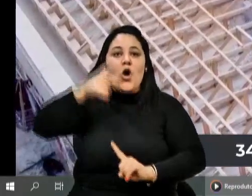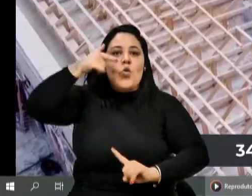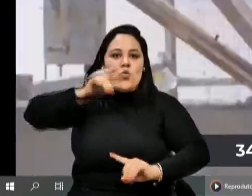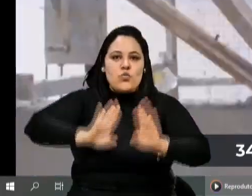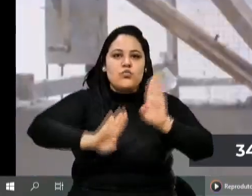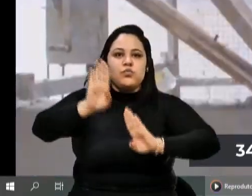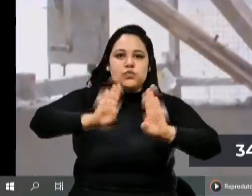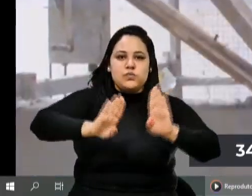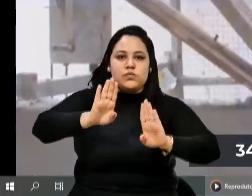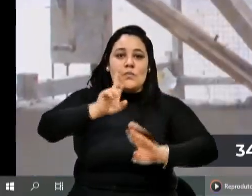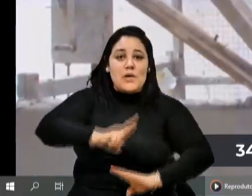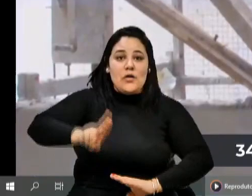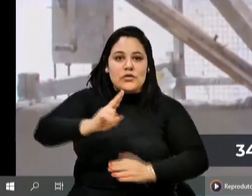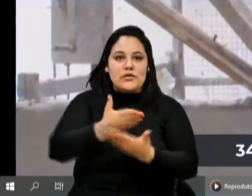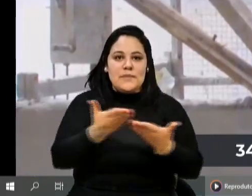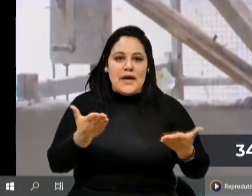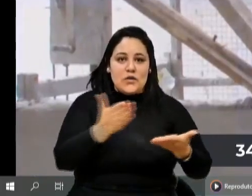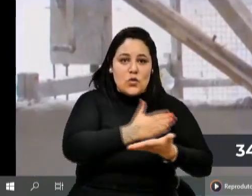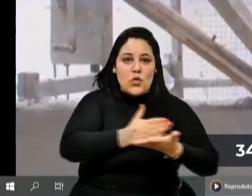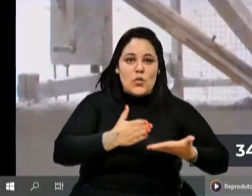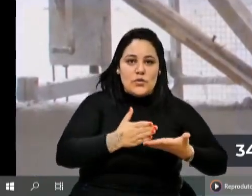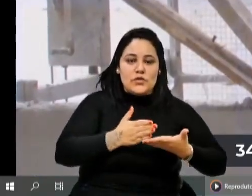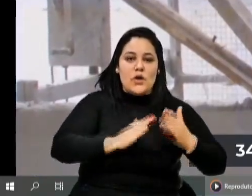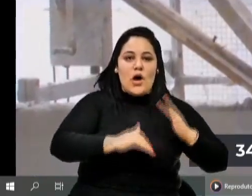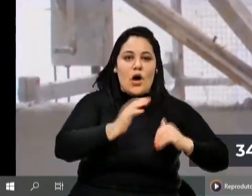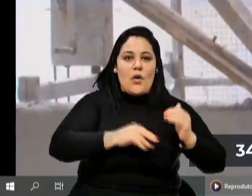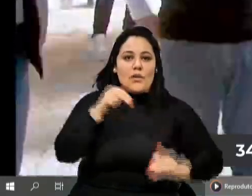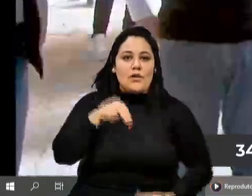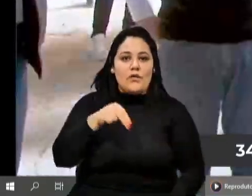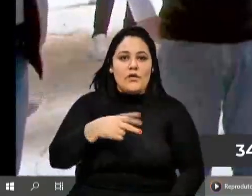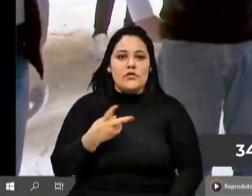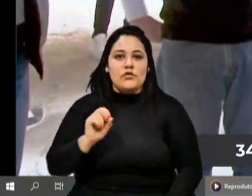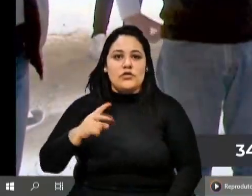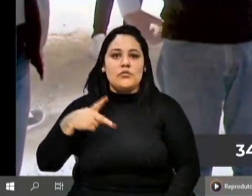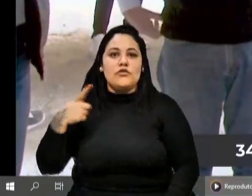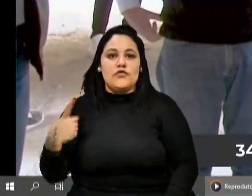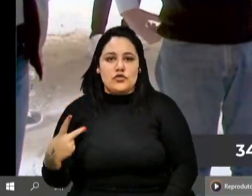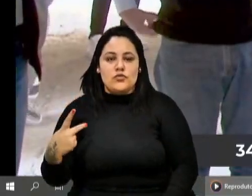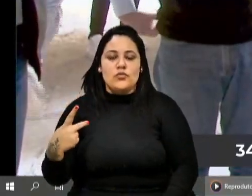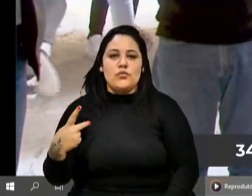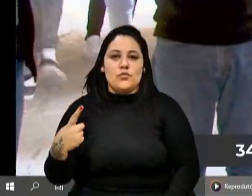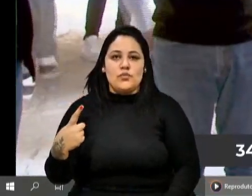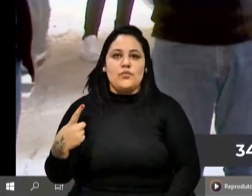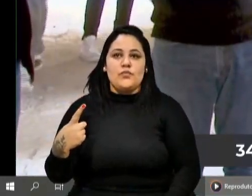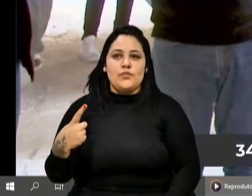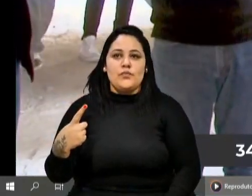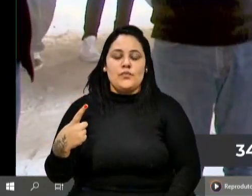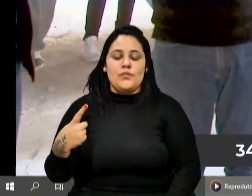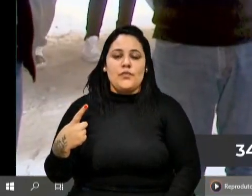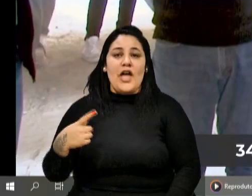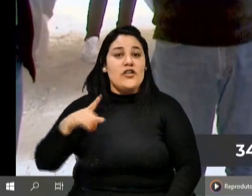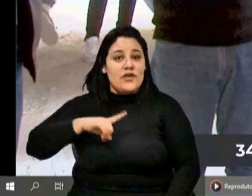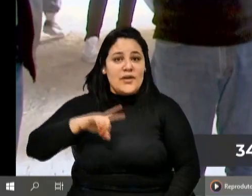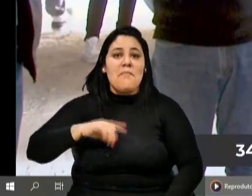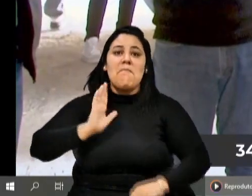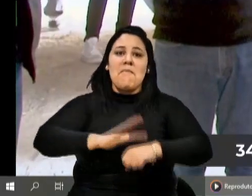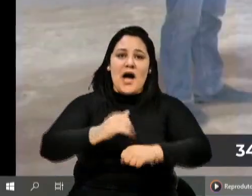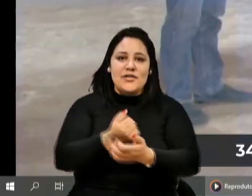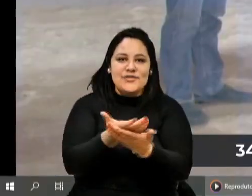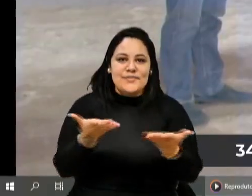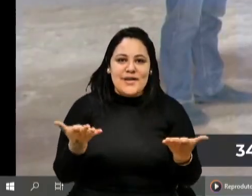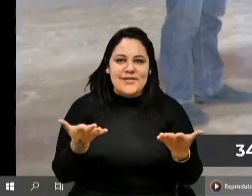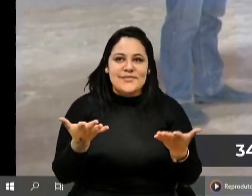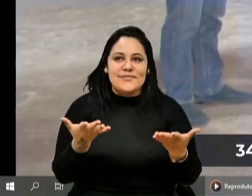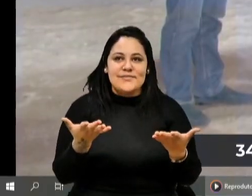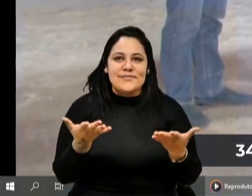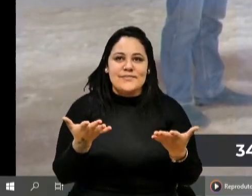2020. Começou as obras em novembro de 2021. Significa a gente ter mais um espaço para acolhimento, estender aquelas mãos para